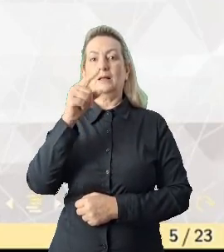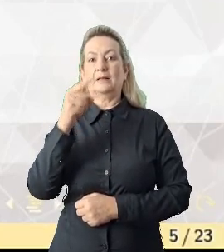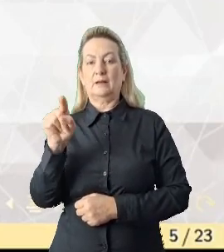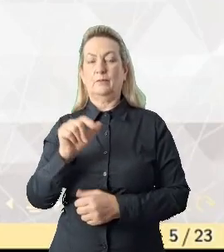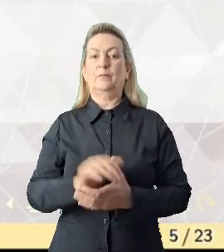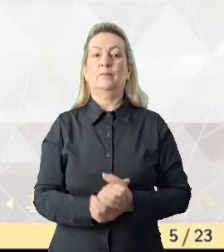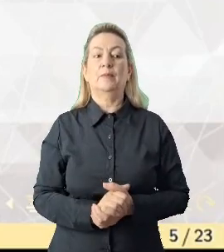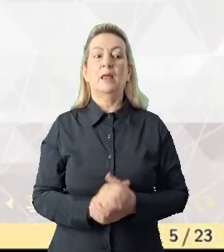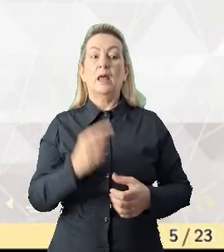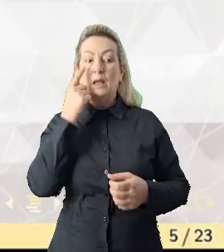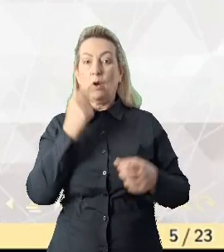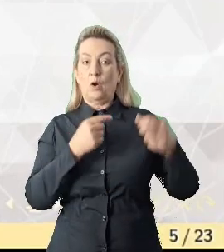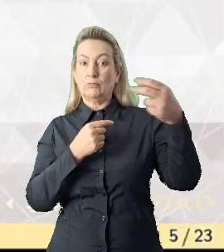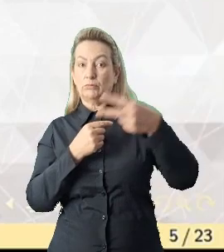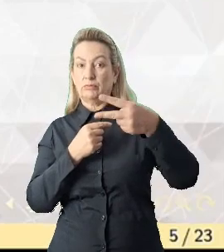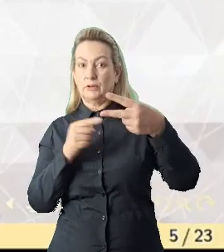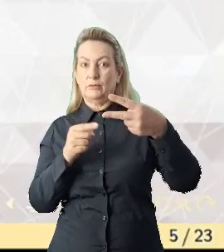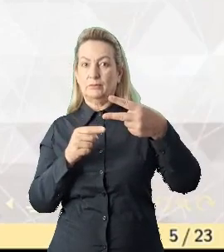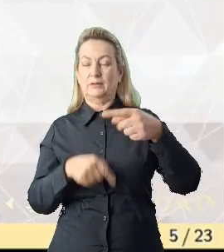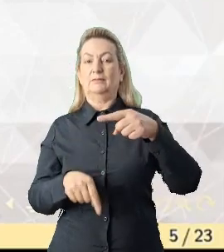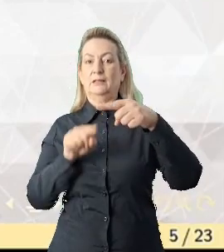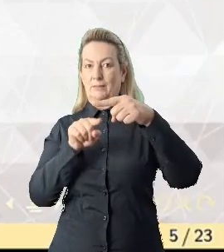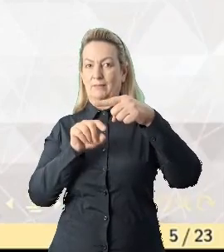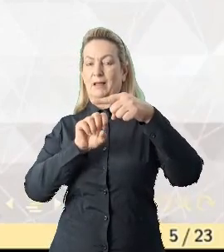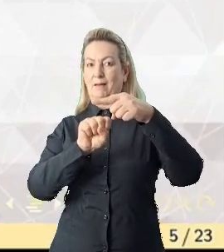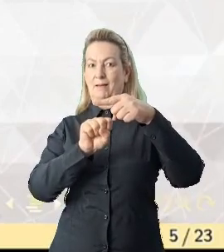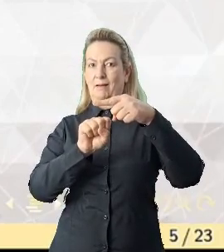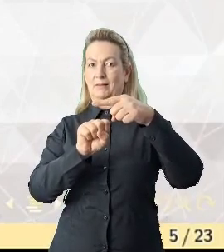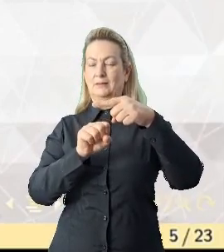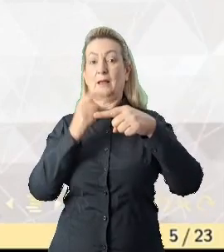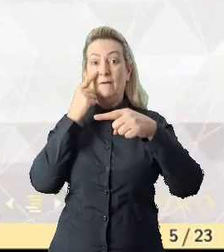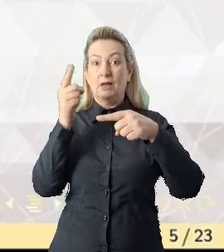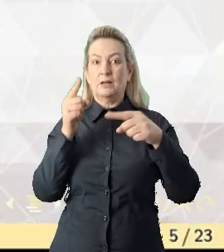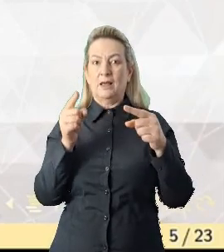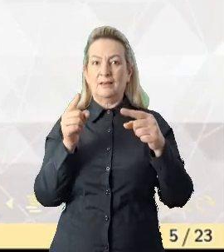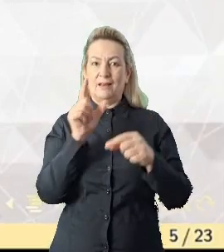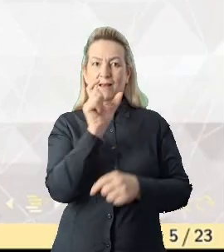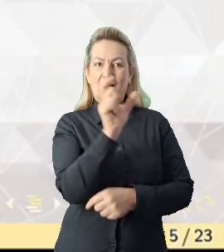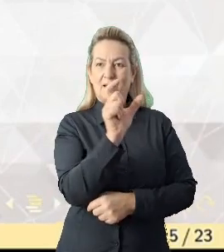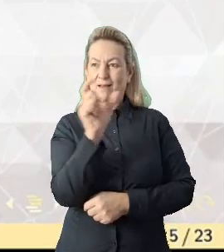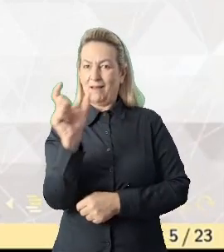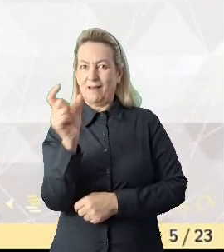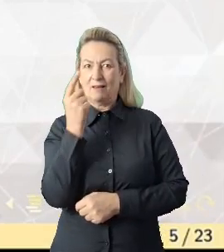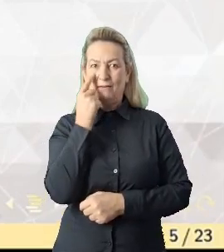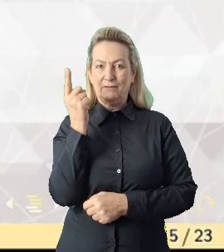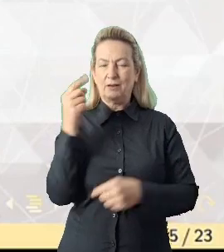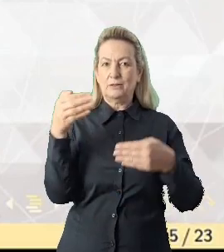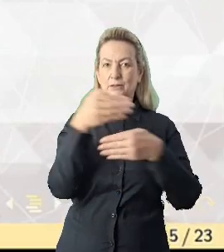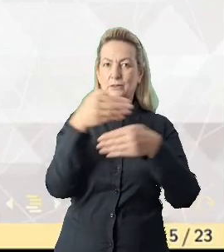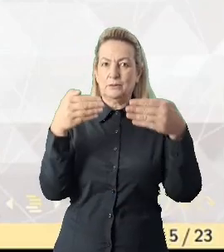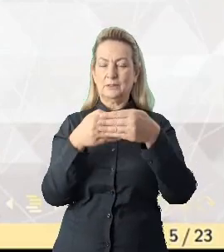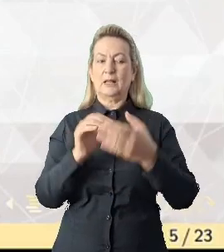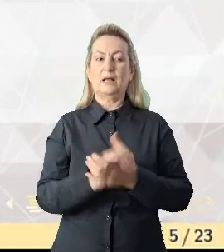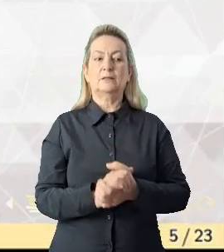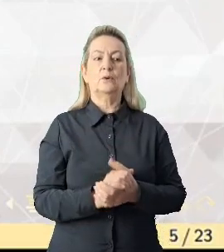segunda, que é a diferença entre a média e a mediana, dividido pelo desvio padrão em 3 vezes o valor. Veja